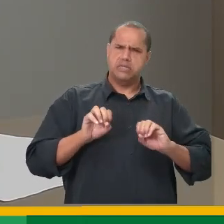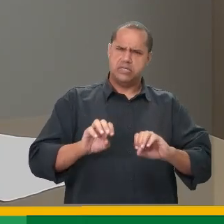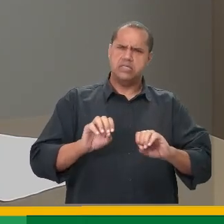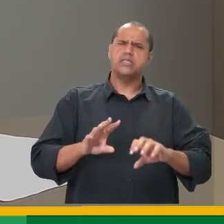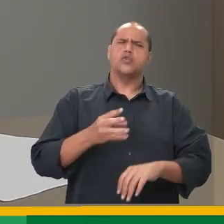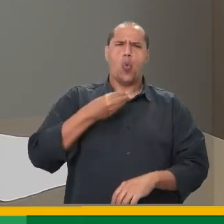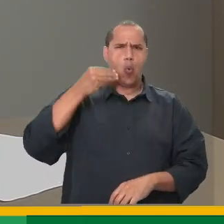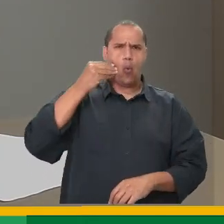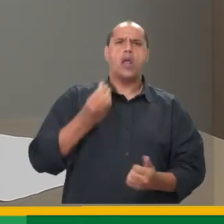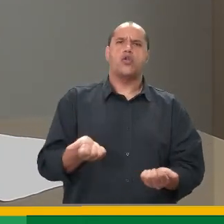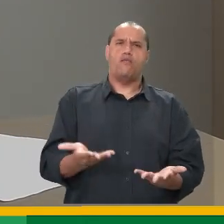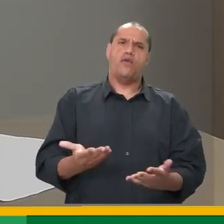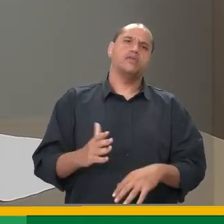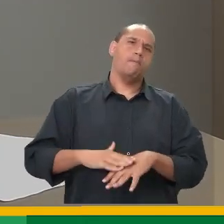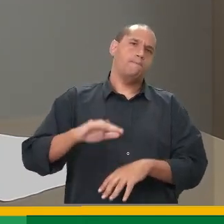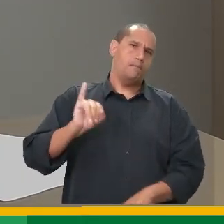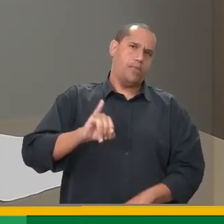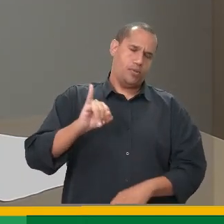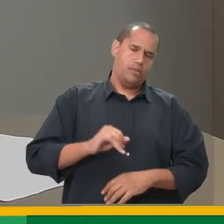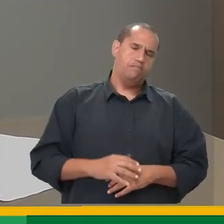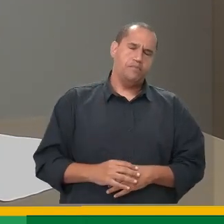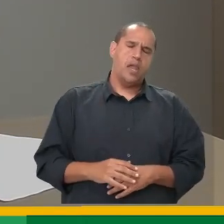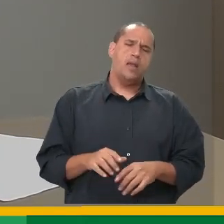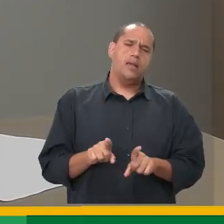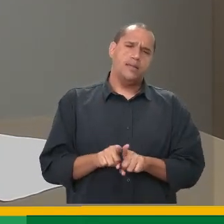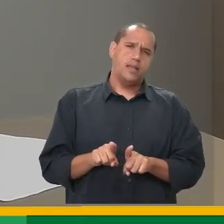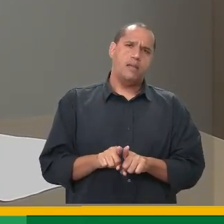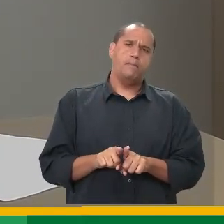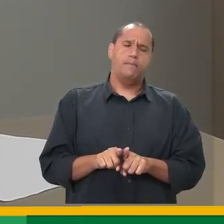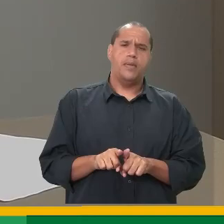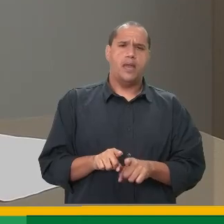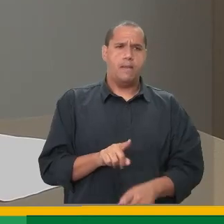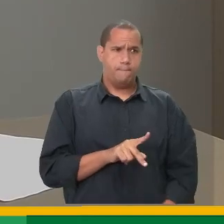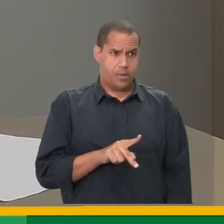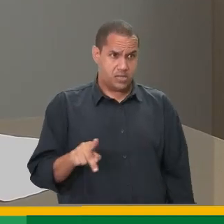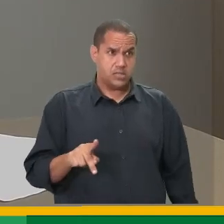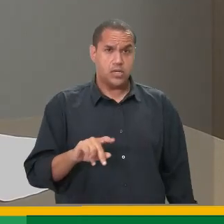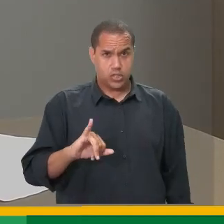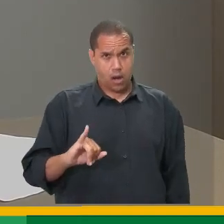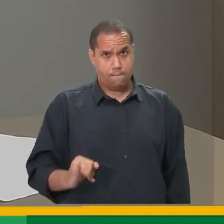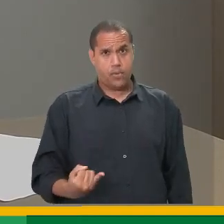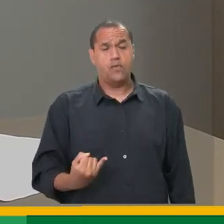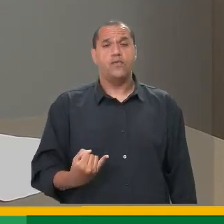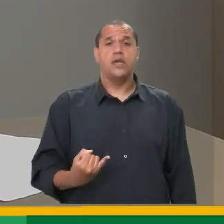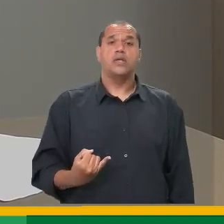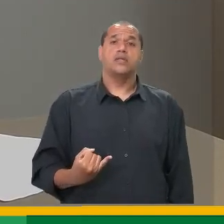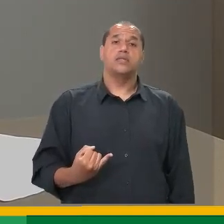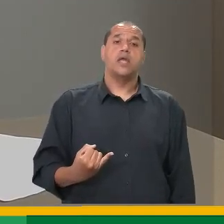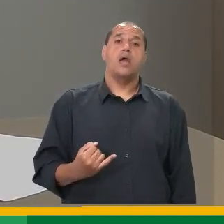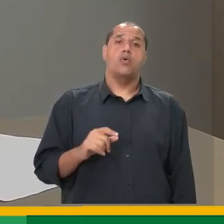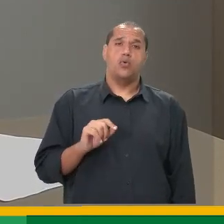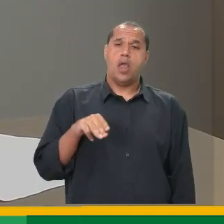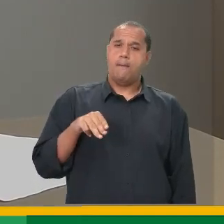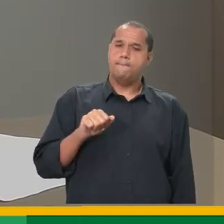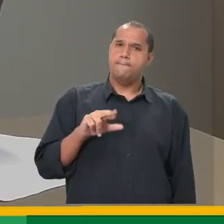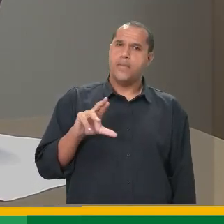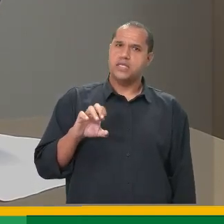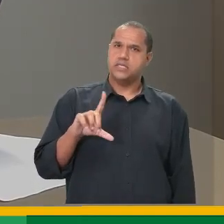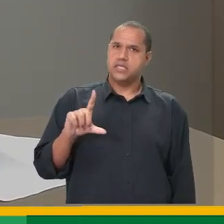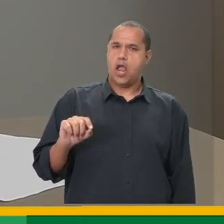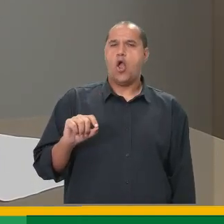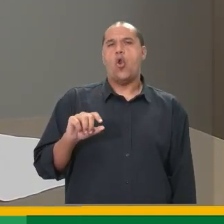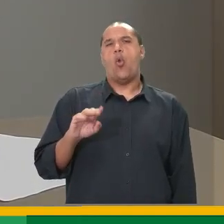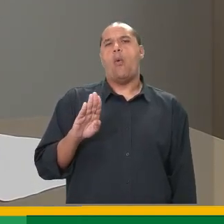o mais importante fora isso também outro eu queria Presidente s parabenizar o presidente Marcelo bayo que eu também não sabia que eles trabalh do